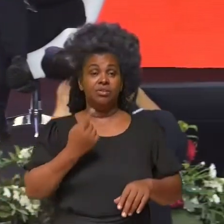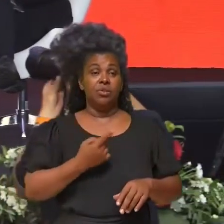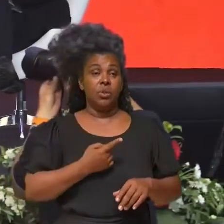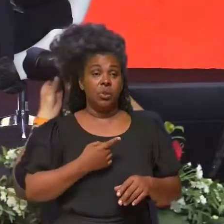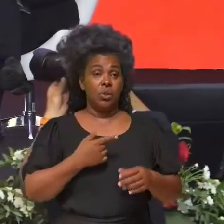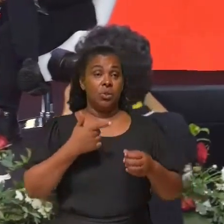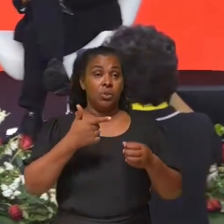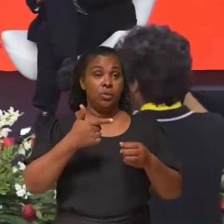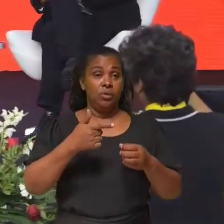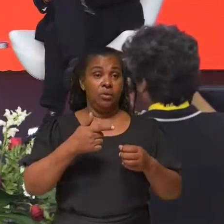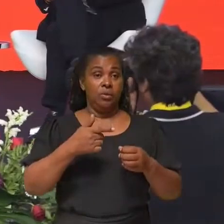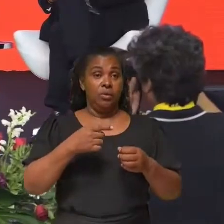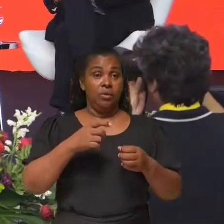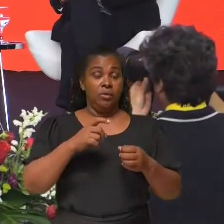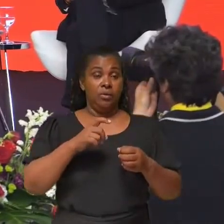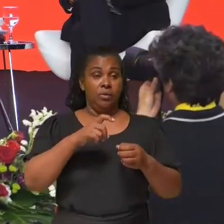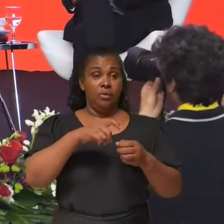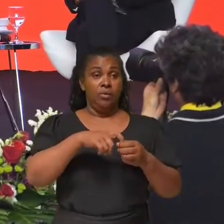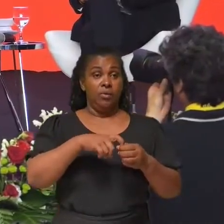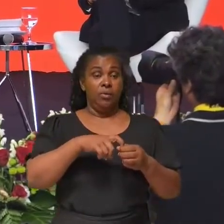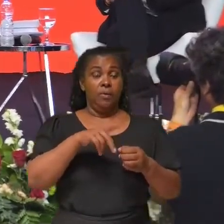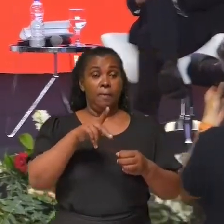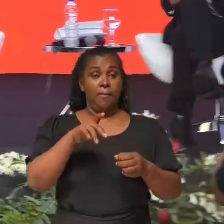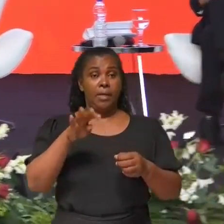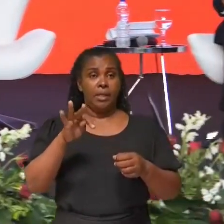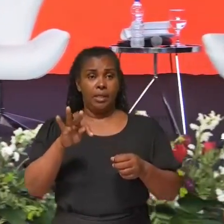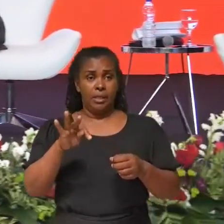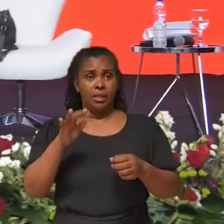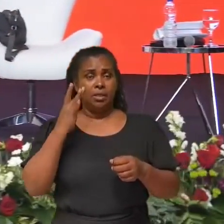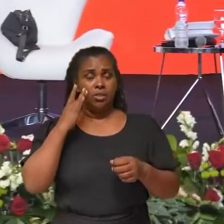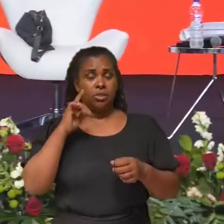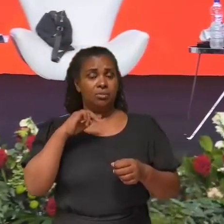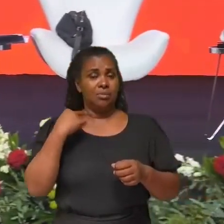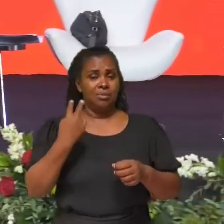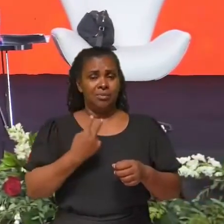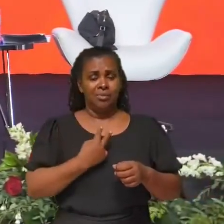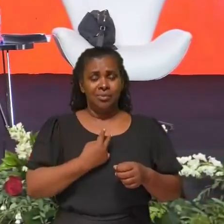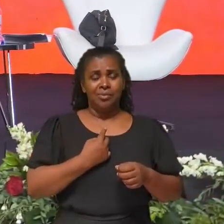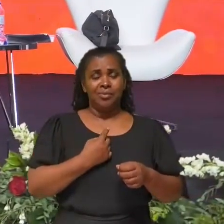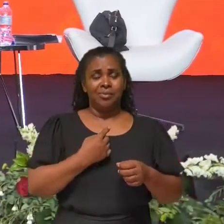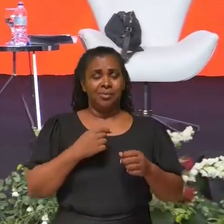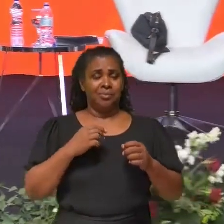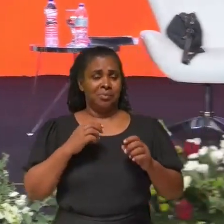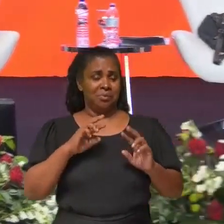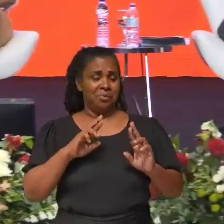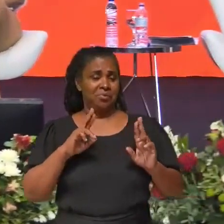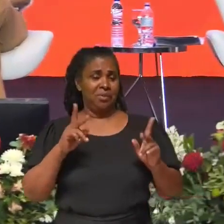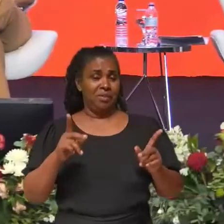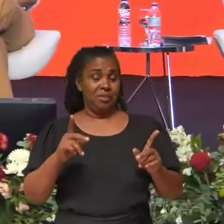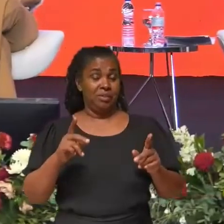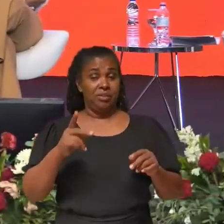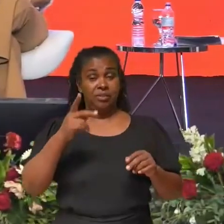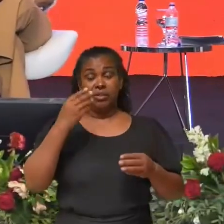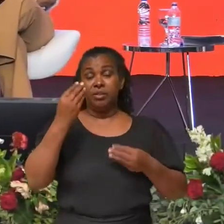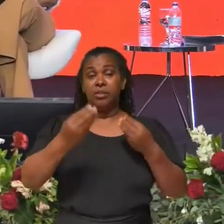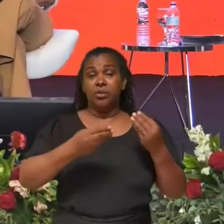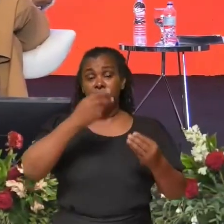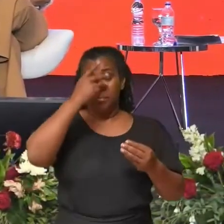outro, como é que o outro nos vê? E a comunicação surge dessa percepção. Comunicação